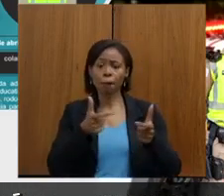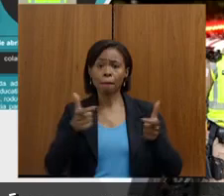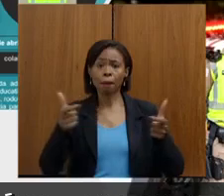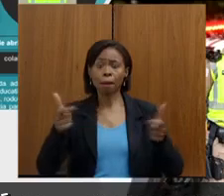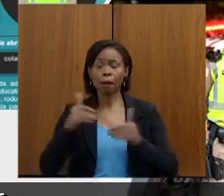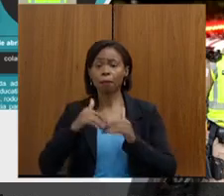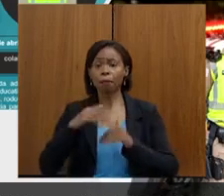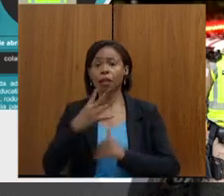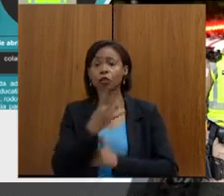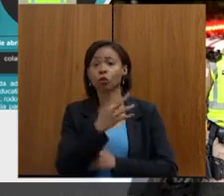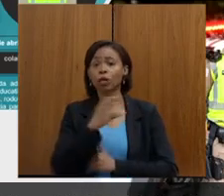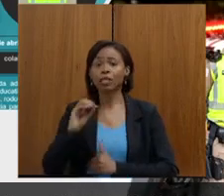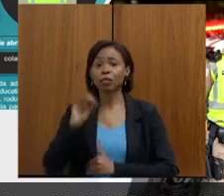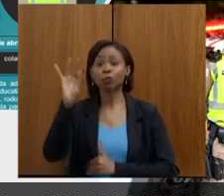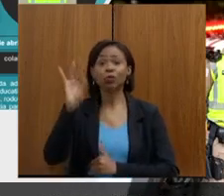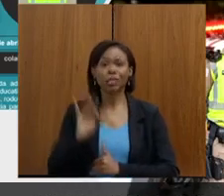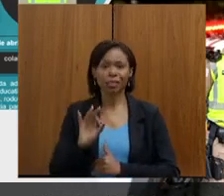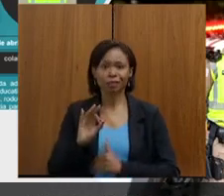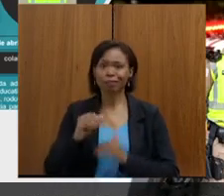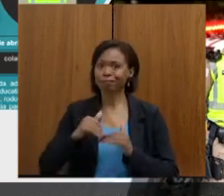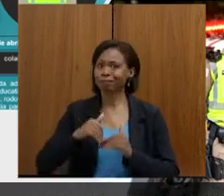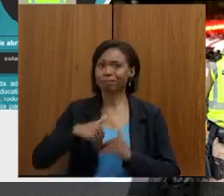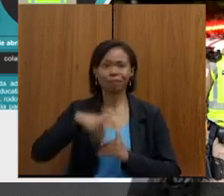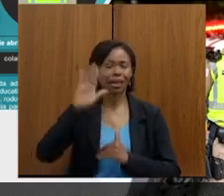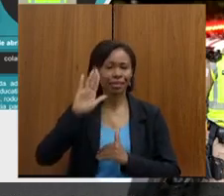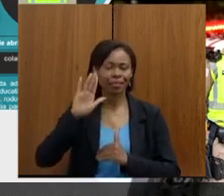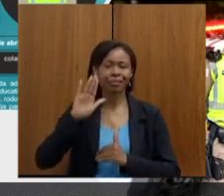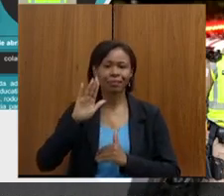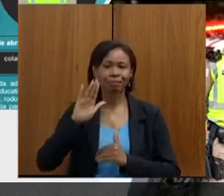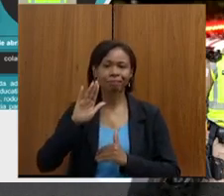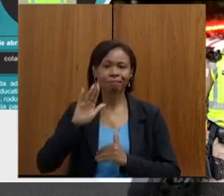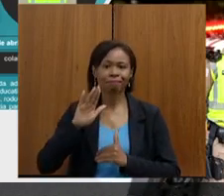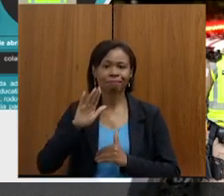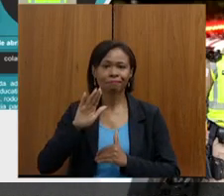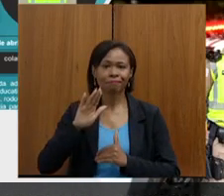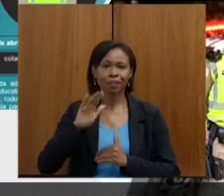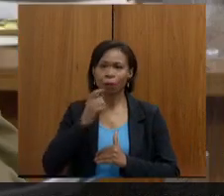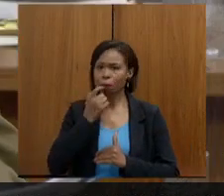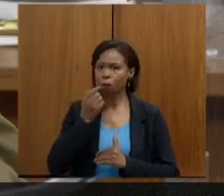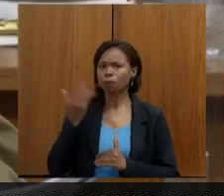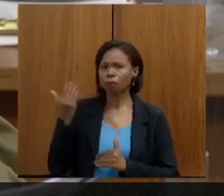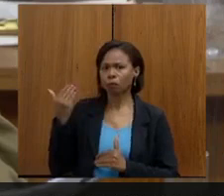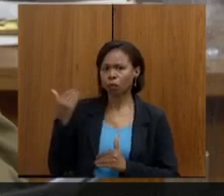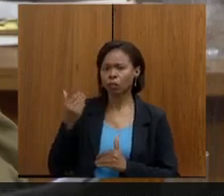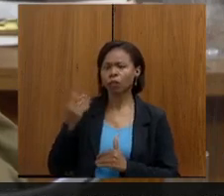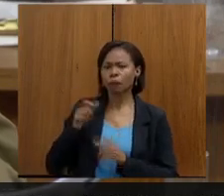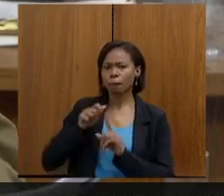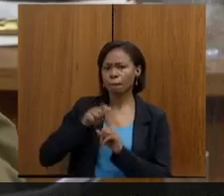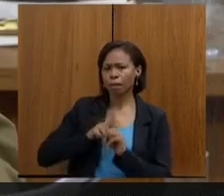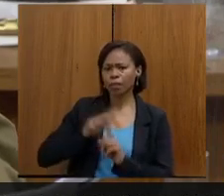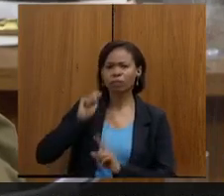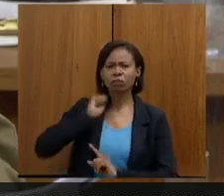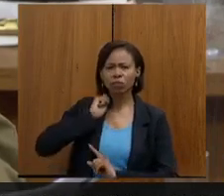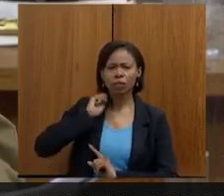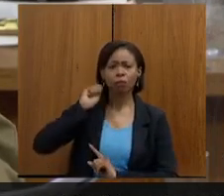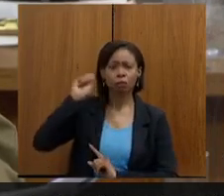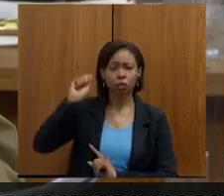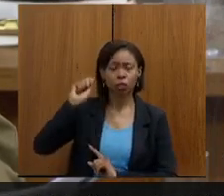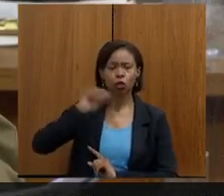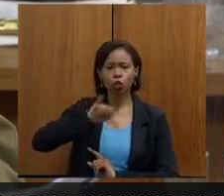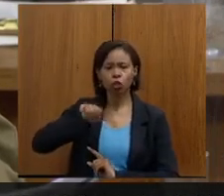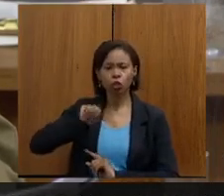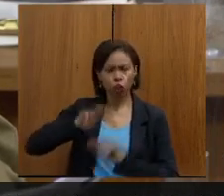400 por cento né parece que já tá longe mas foi logo ali a partir de Abril né e